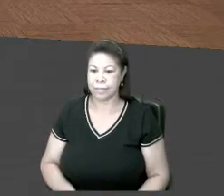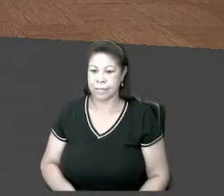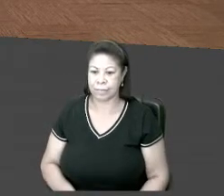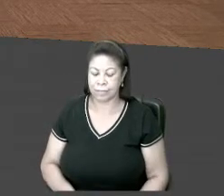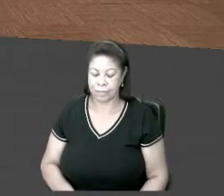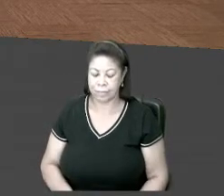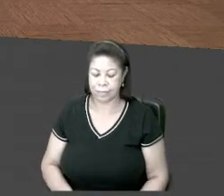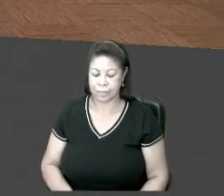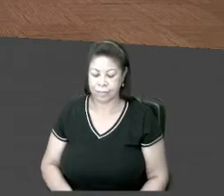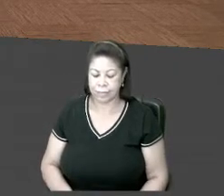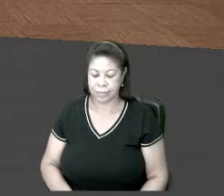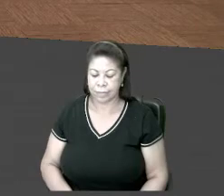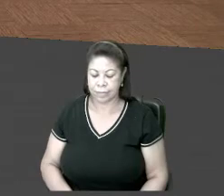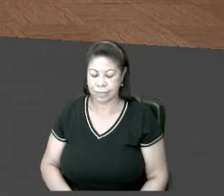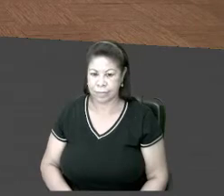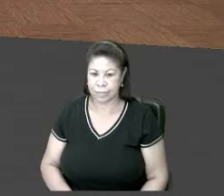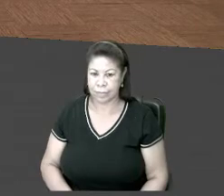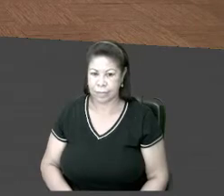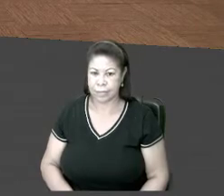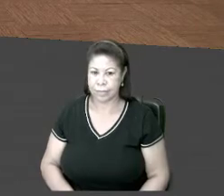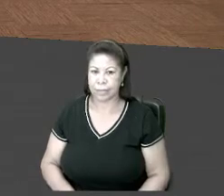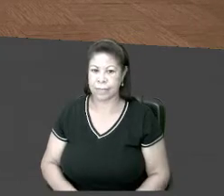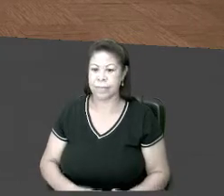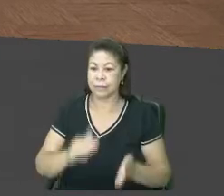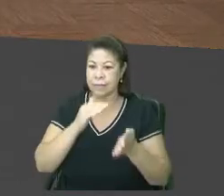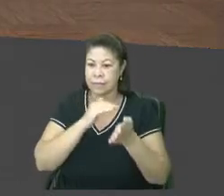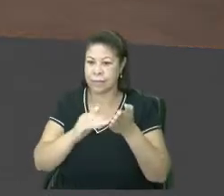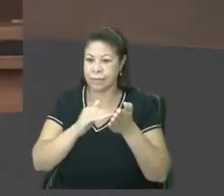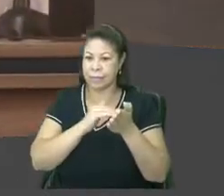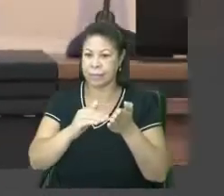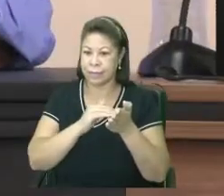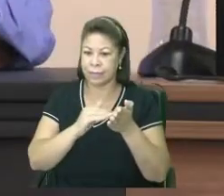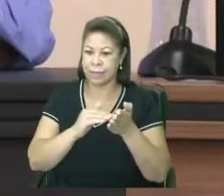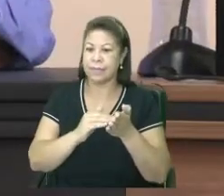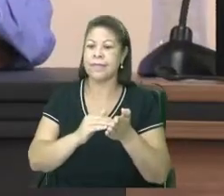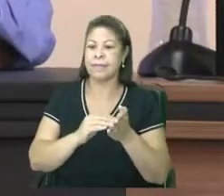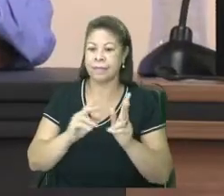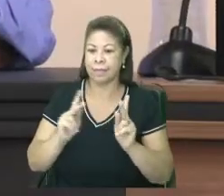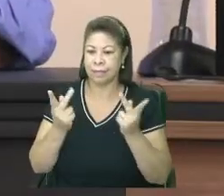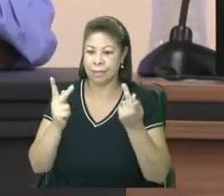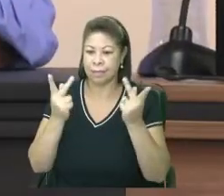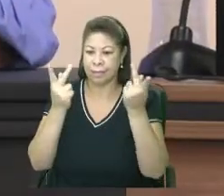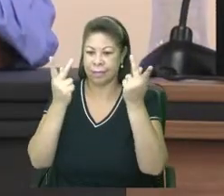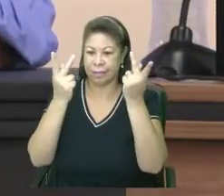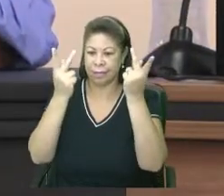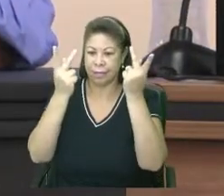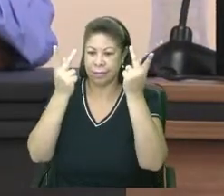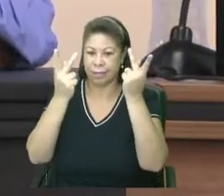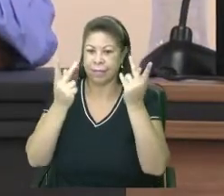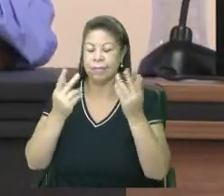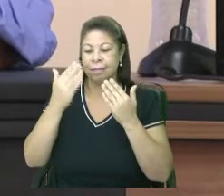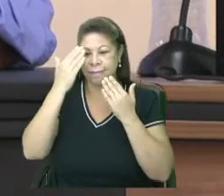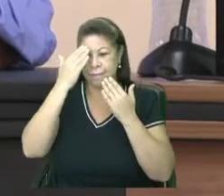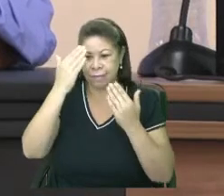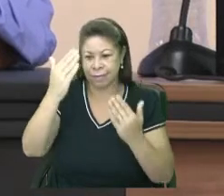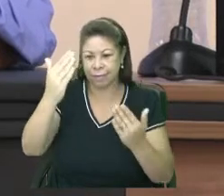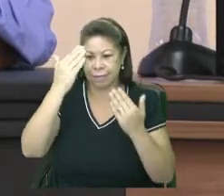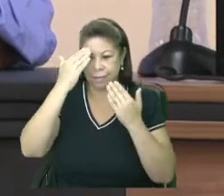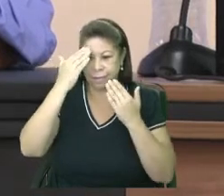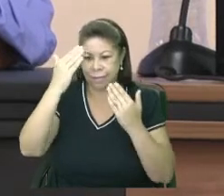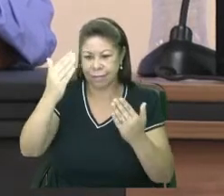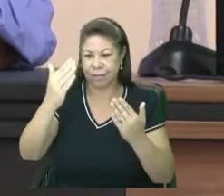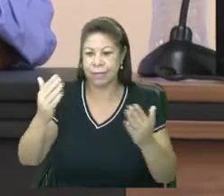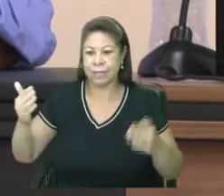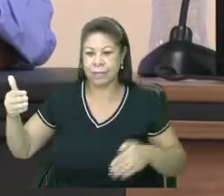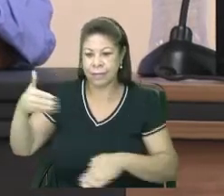2021 da Secretaria Municipal de Saúde de Hortolândia. Quero agradecer aqui a presença